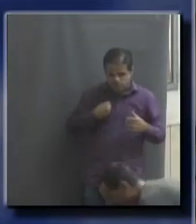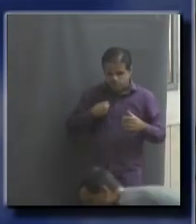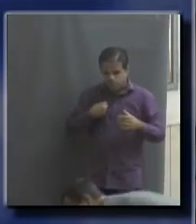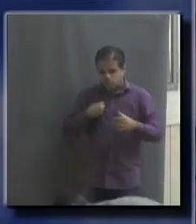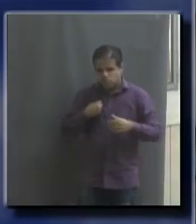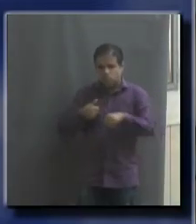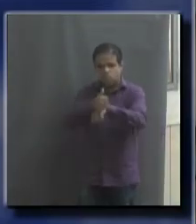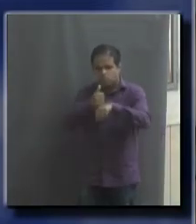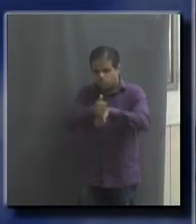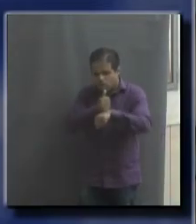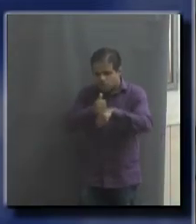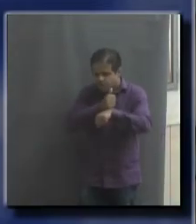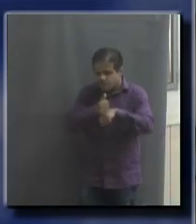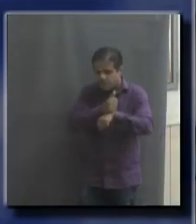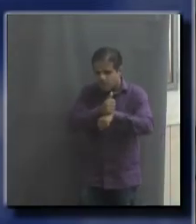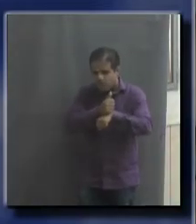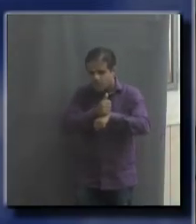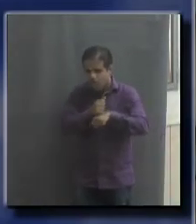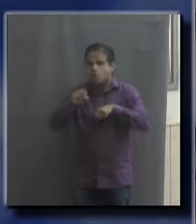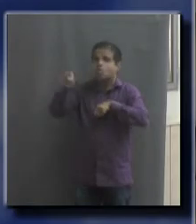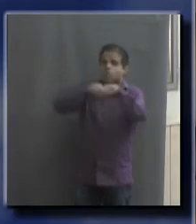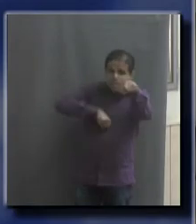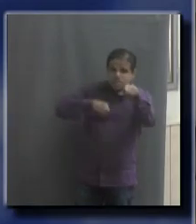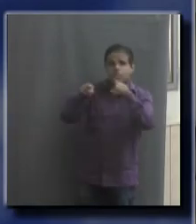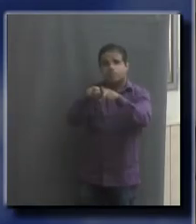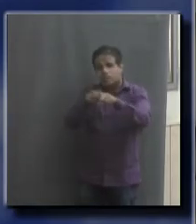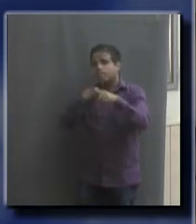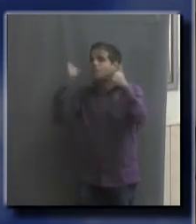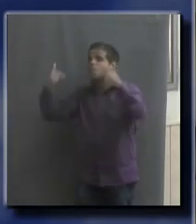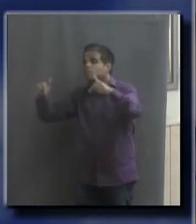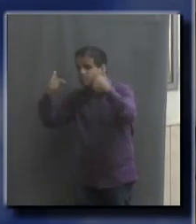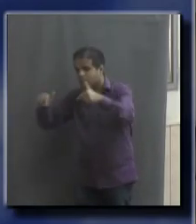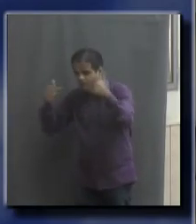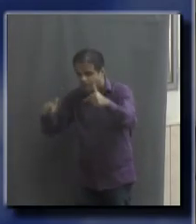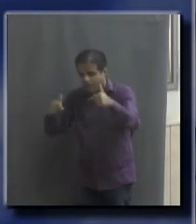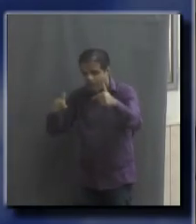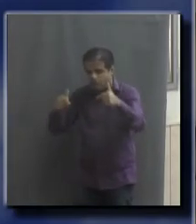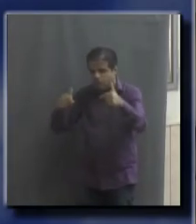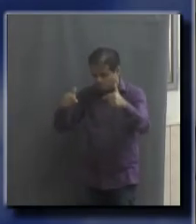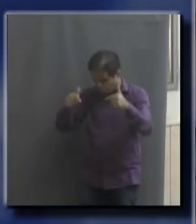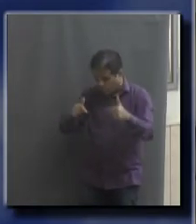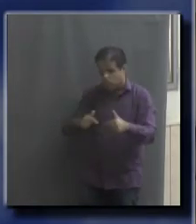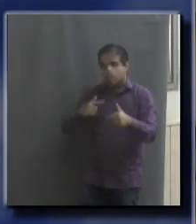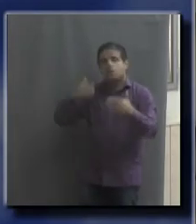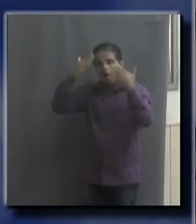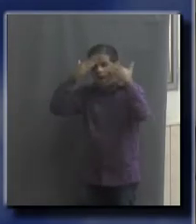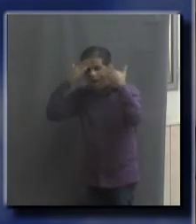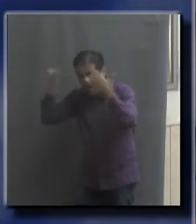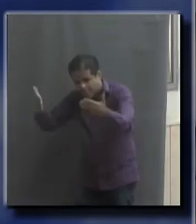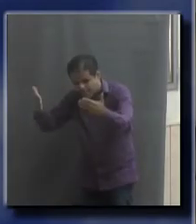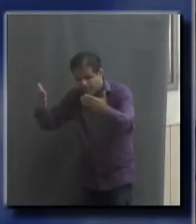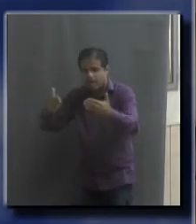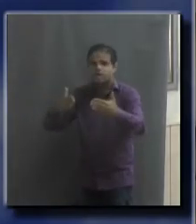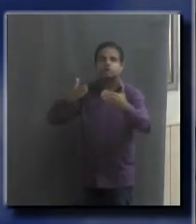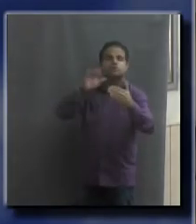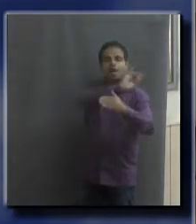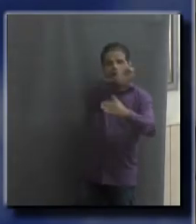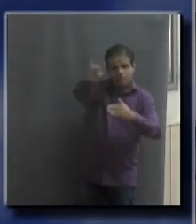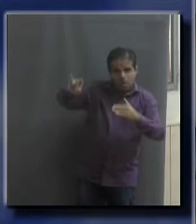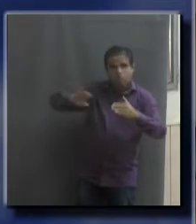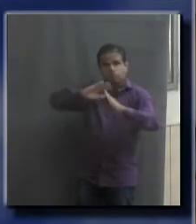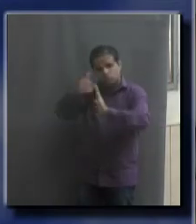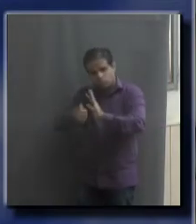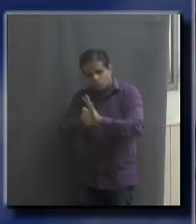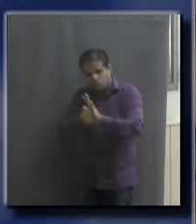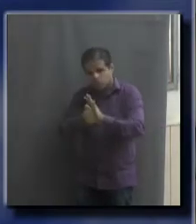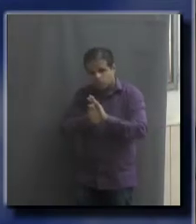como profissão, como formação e como trabalho. Né? Então, agradeço a todas e todos que